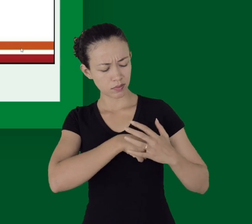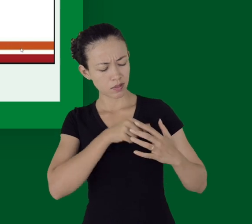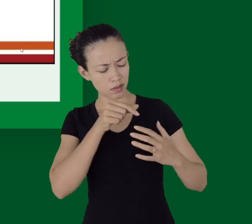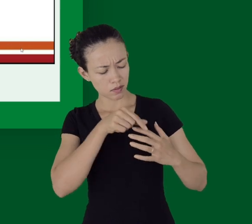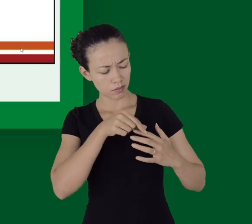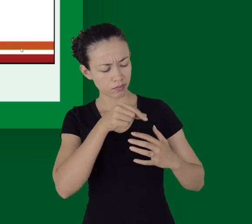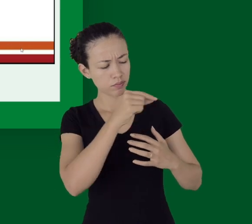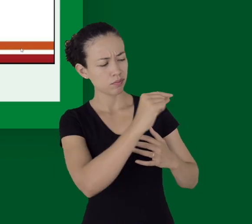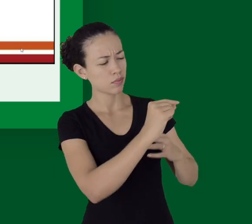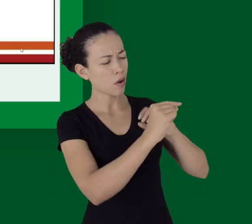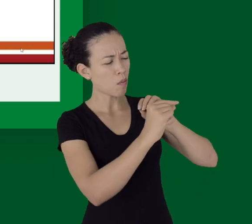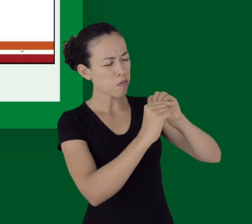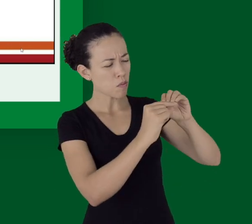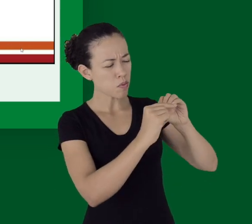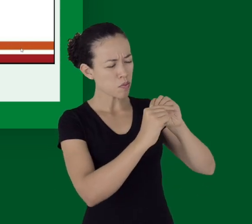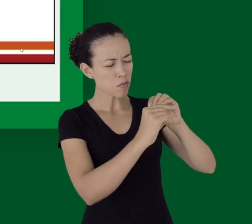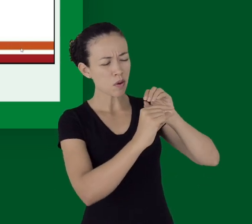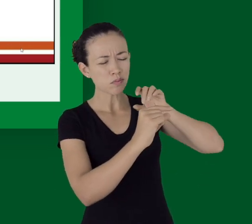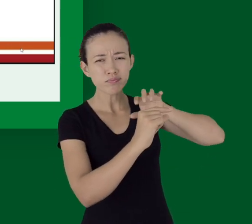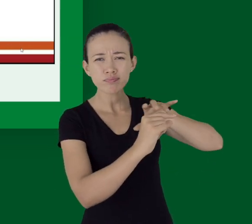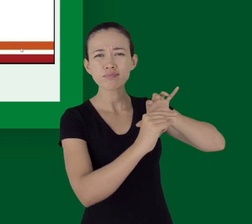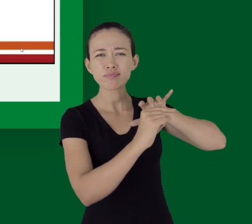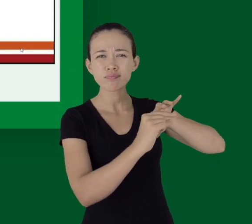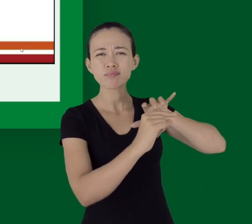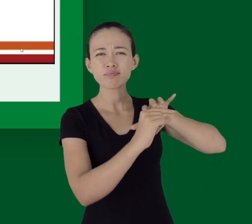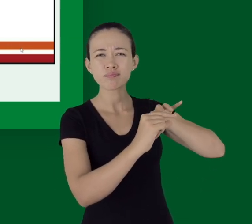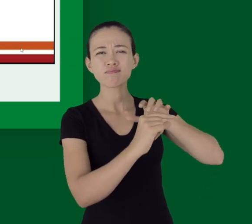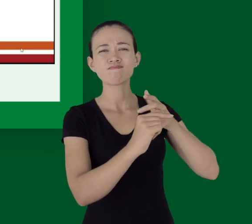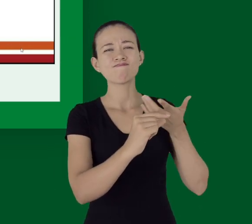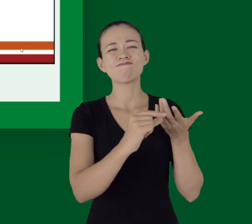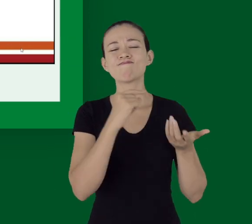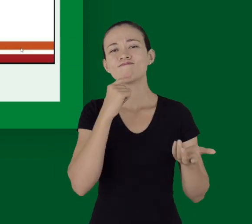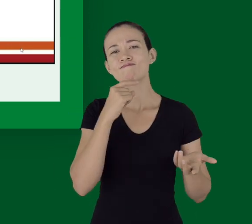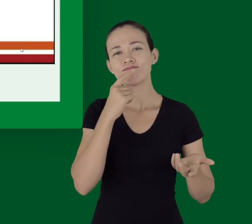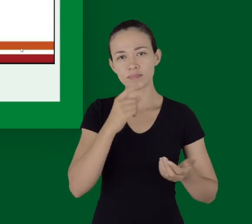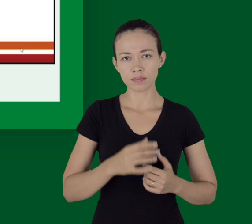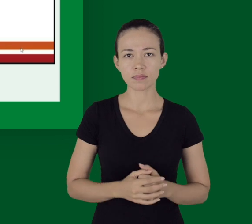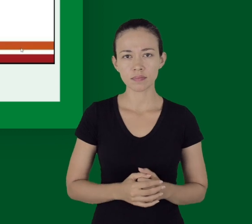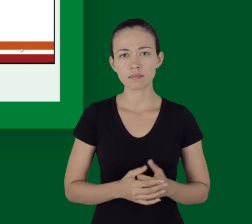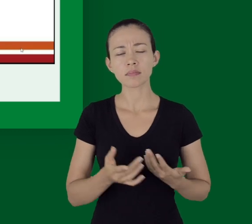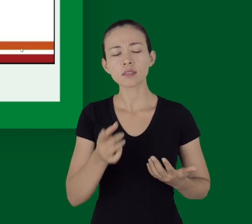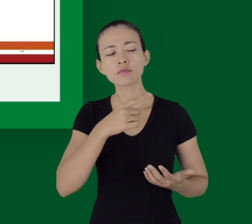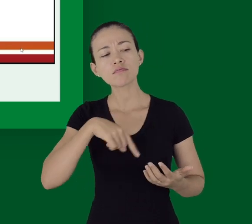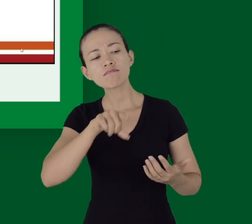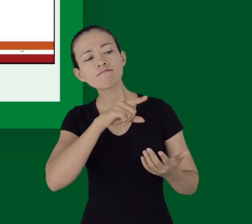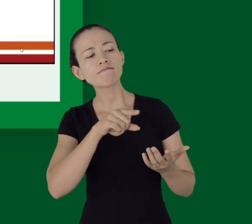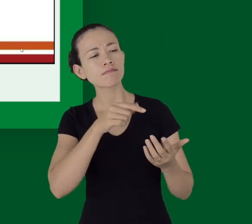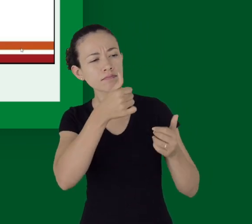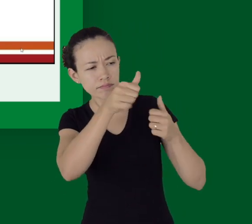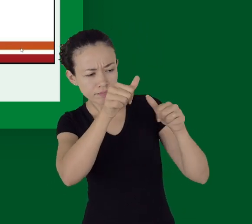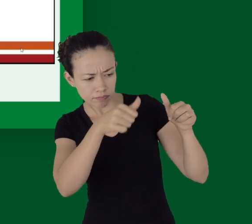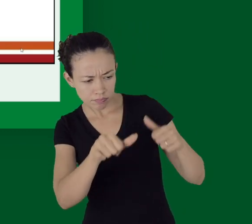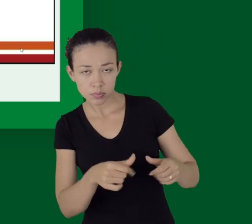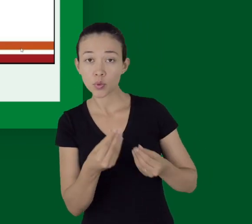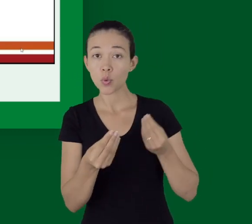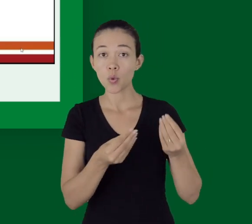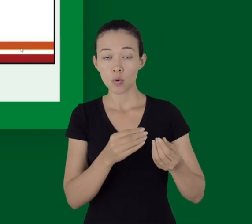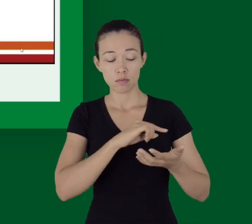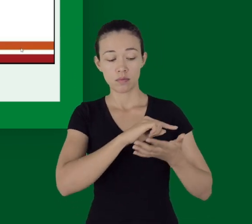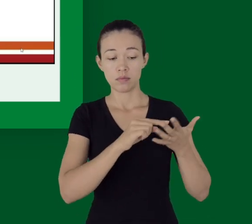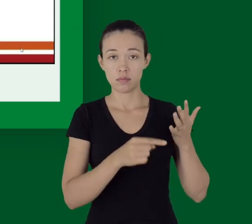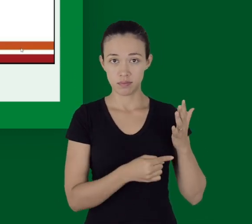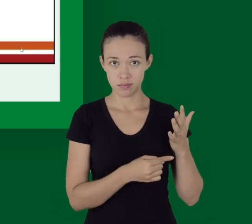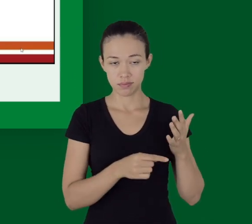a esse diagnóstico de síndrome coronariana aguda, a gente vai pelo ABCDE. O que é o ABCDE? A gente